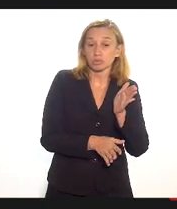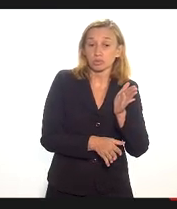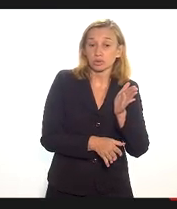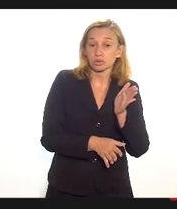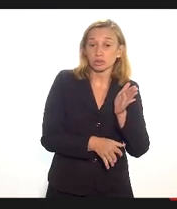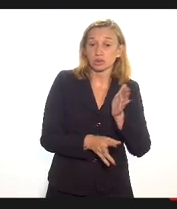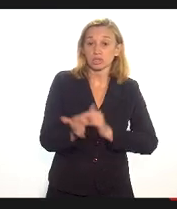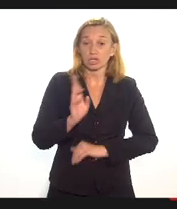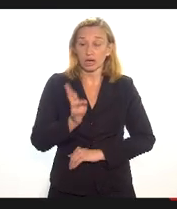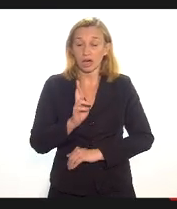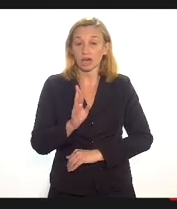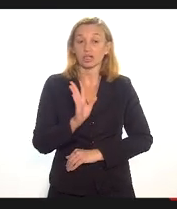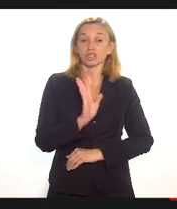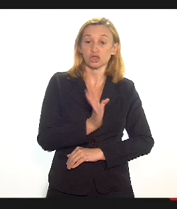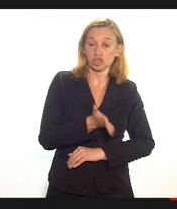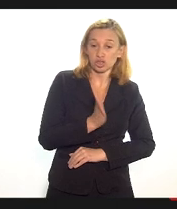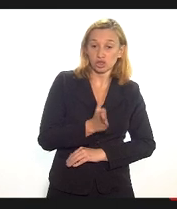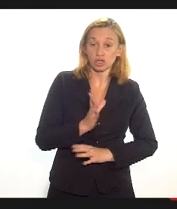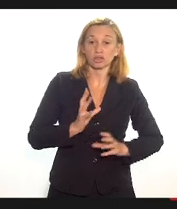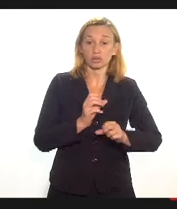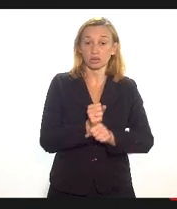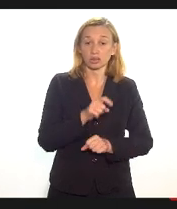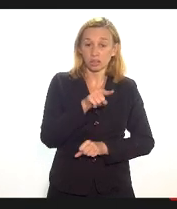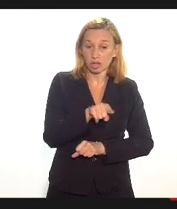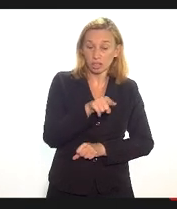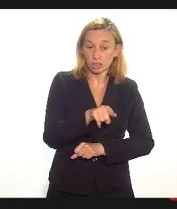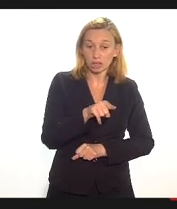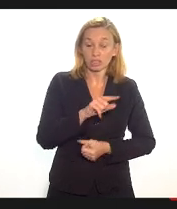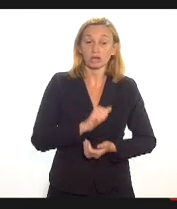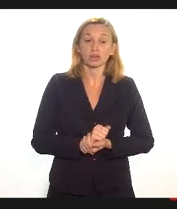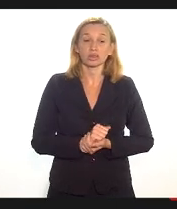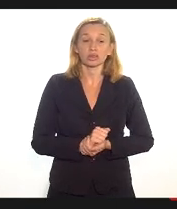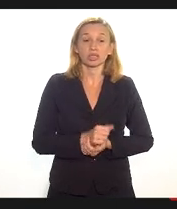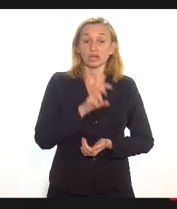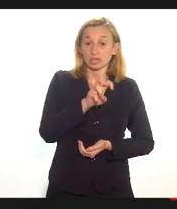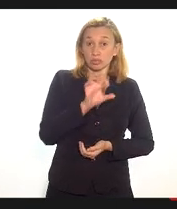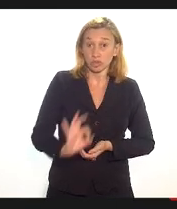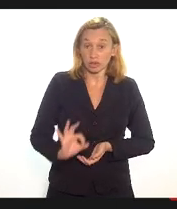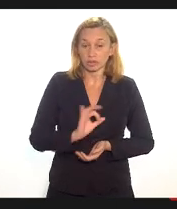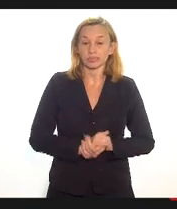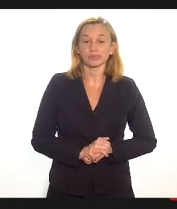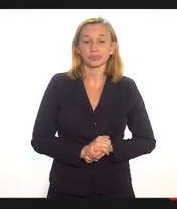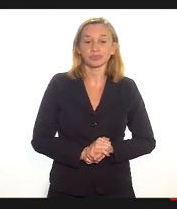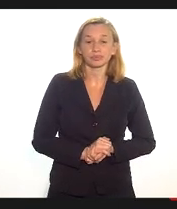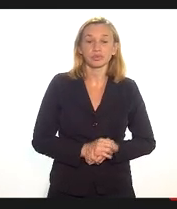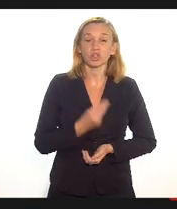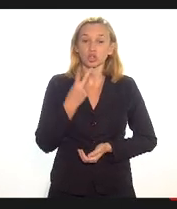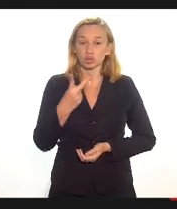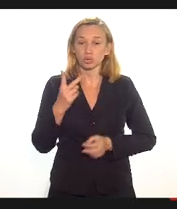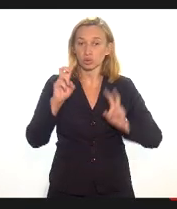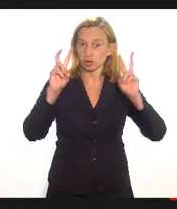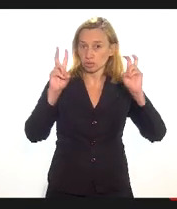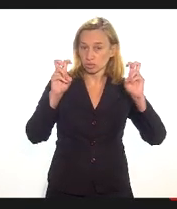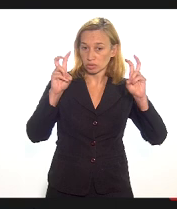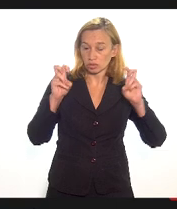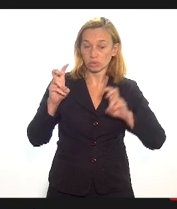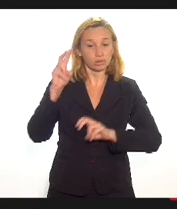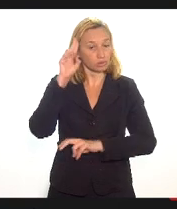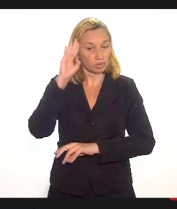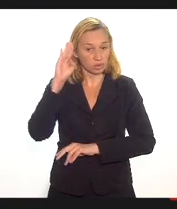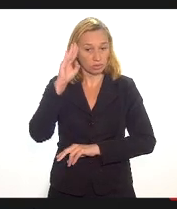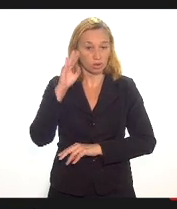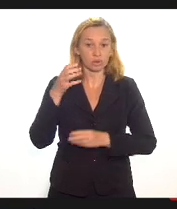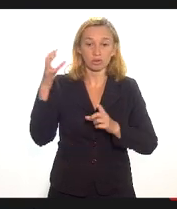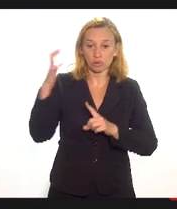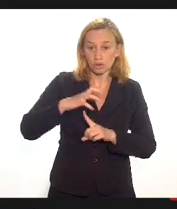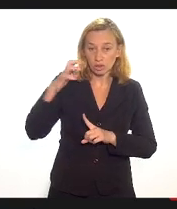em reais, já contabilizando a perda cambial, em torno de 5%. Então, esses são dois fatores que de fato